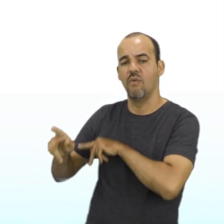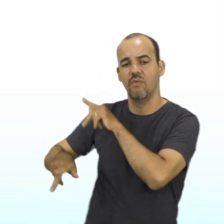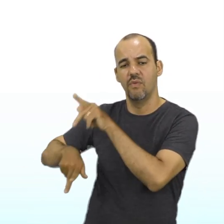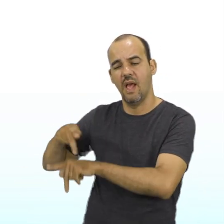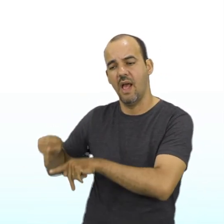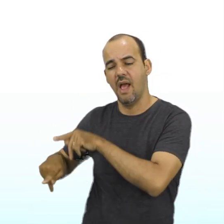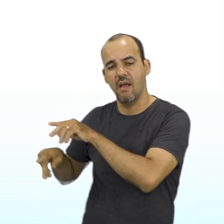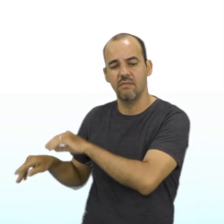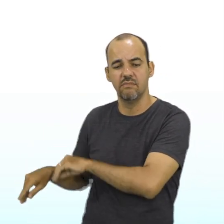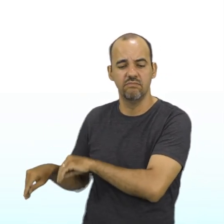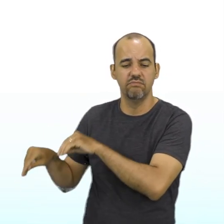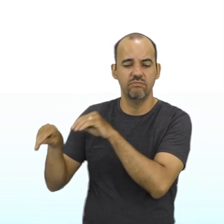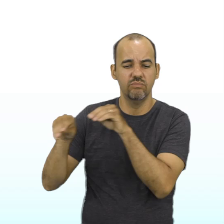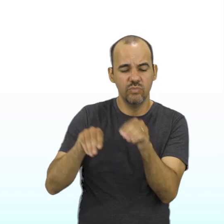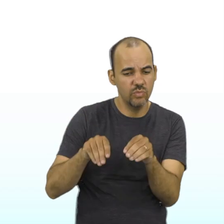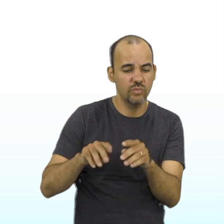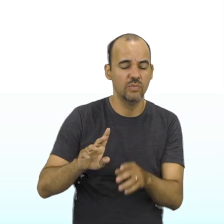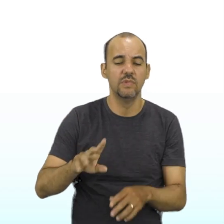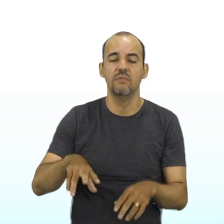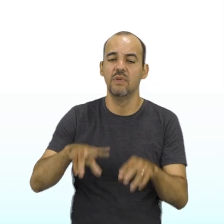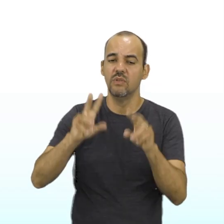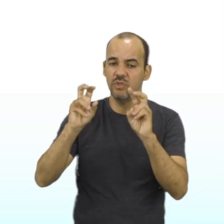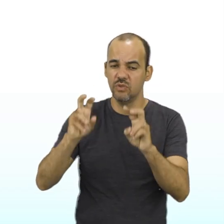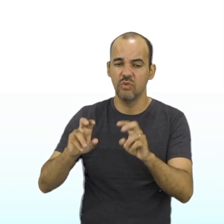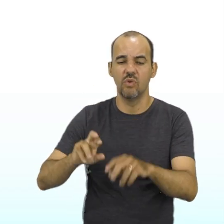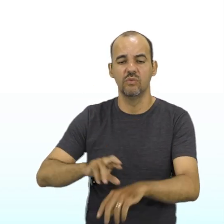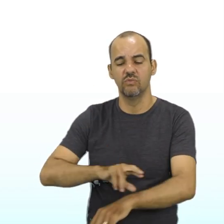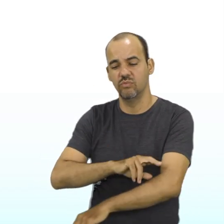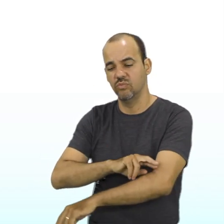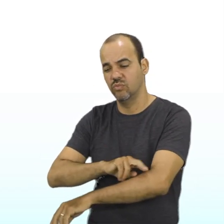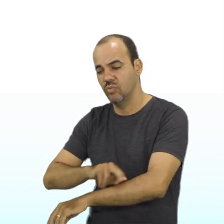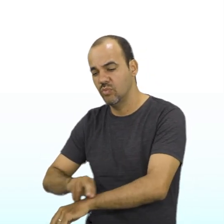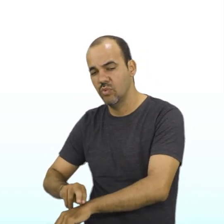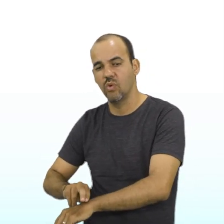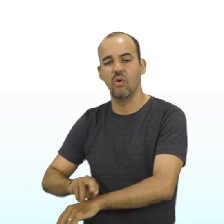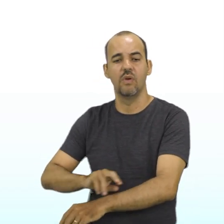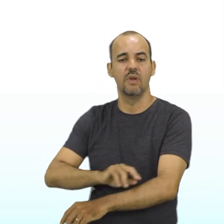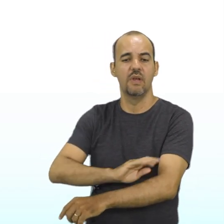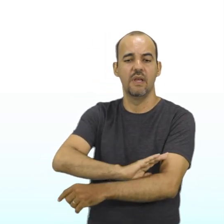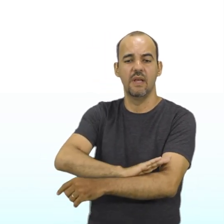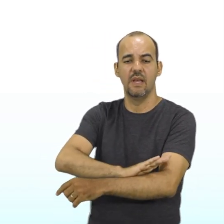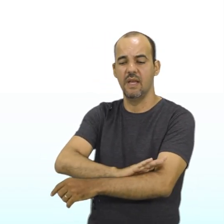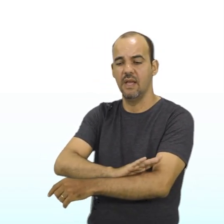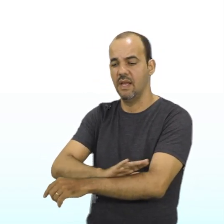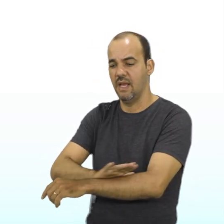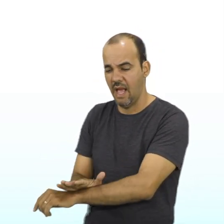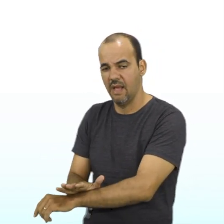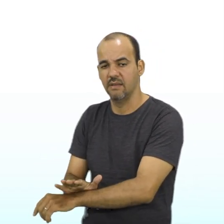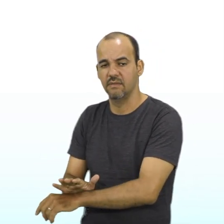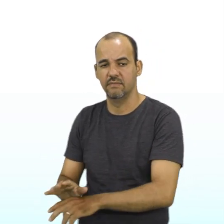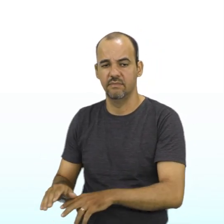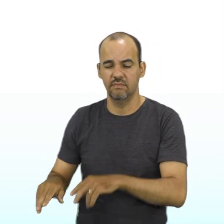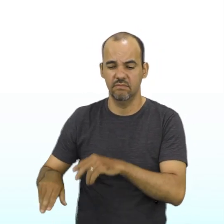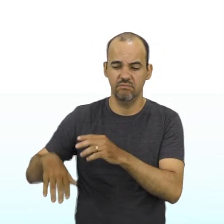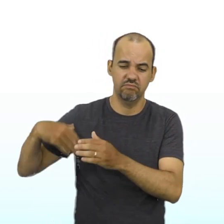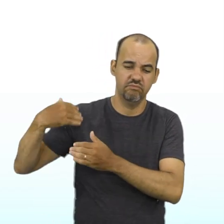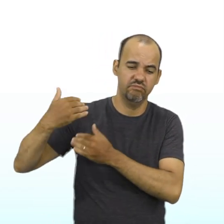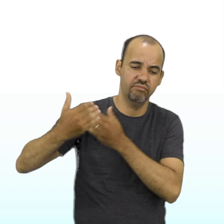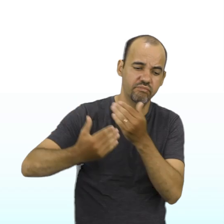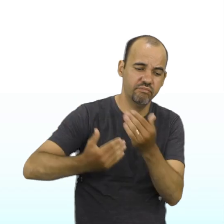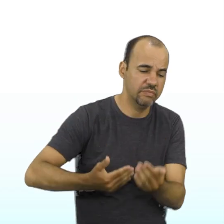discurso também atrelado, xenofobia, cor, raça. Então, perseguindo um sonho que